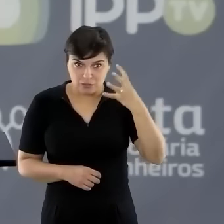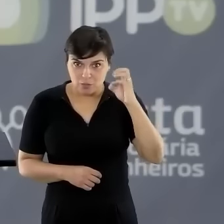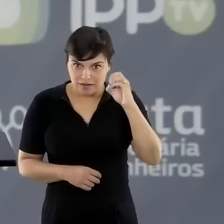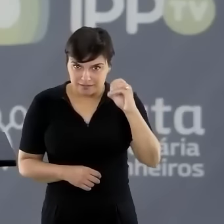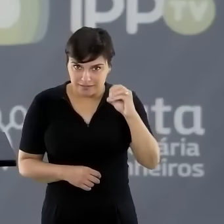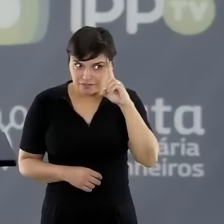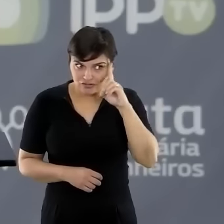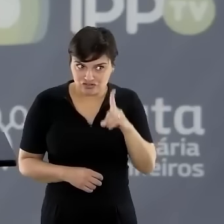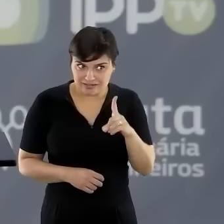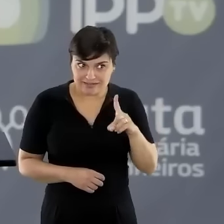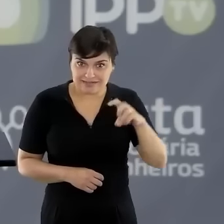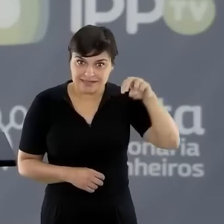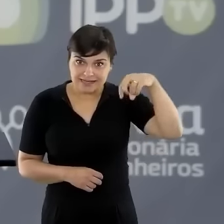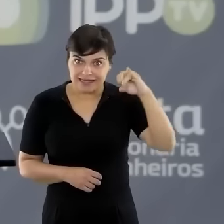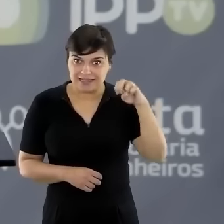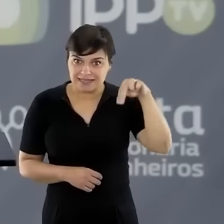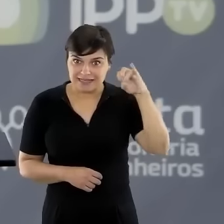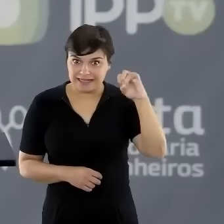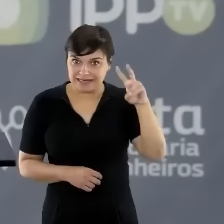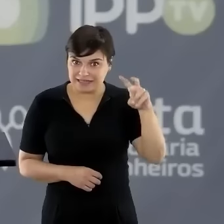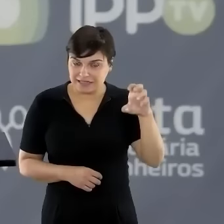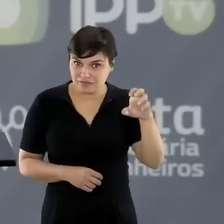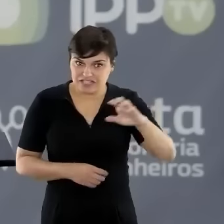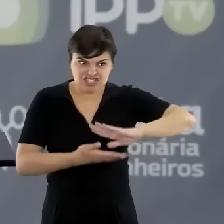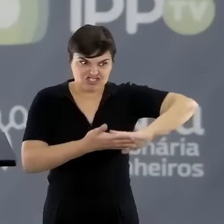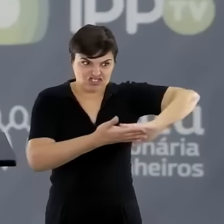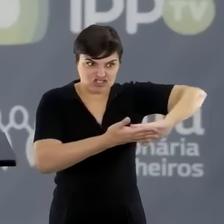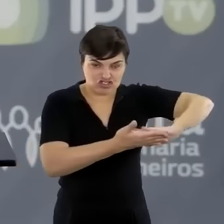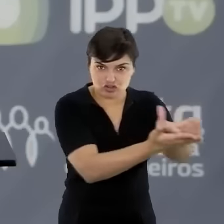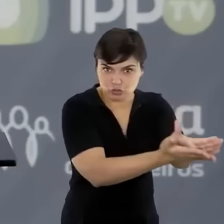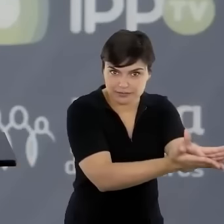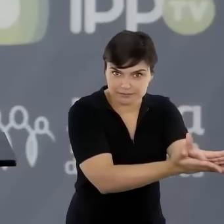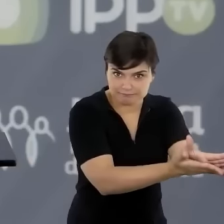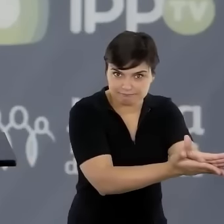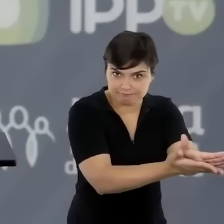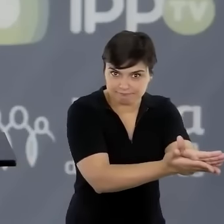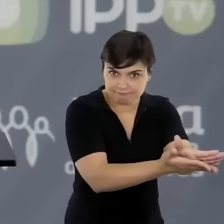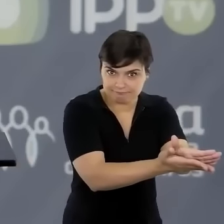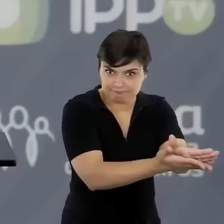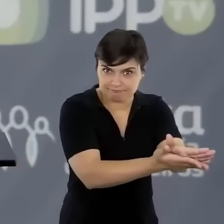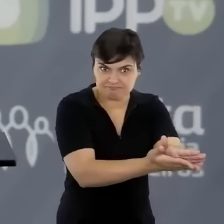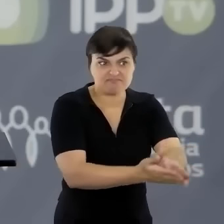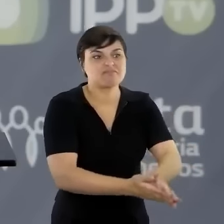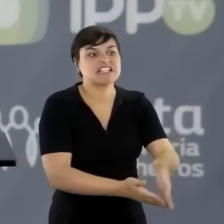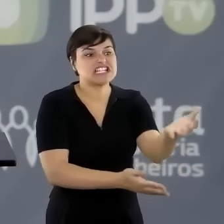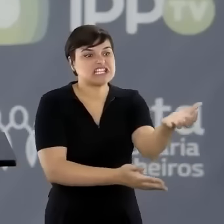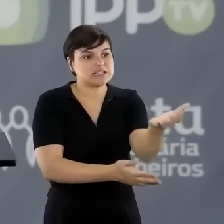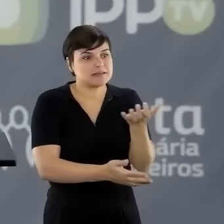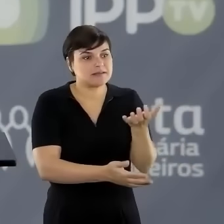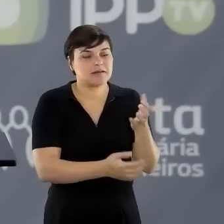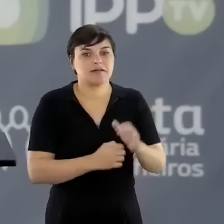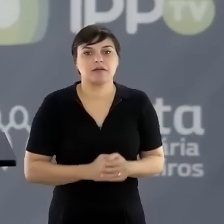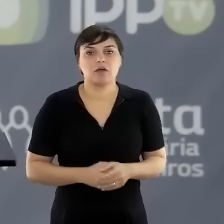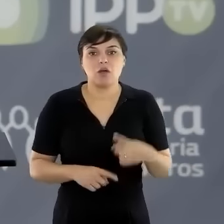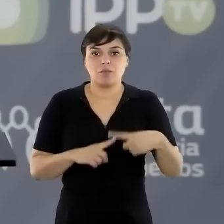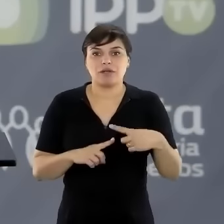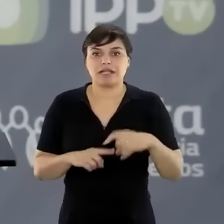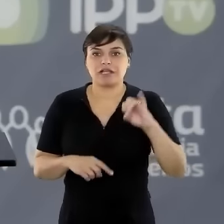Gomorra pereceram aí era o sucesso dele aíe é o cara de palavra o que ele fala